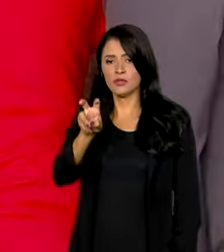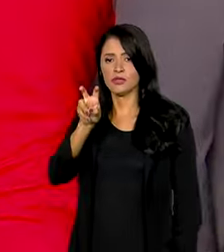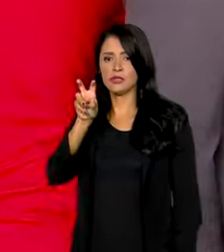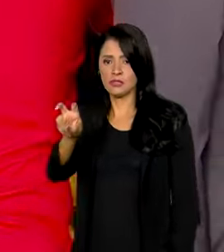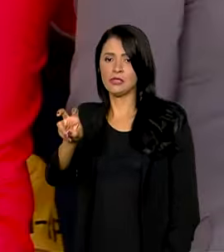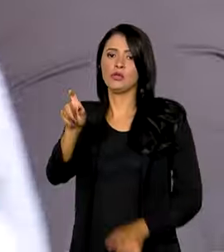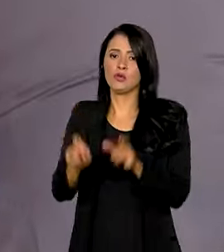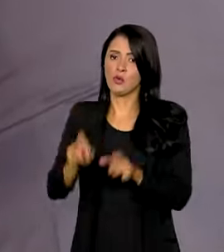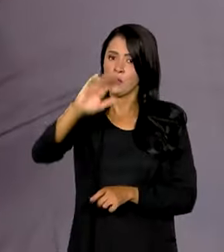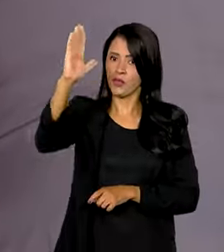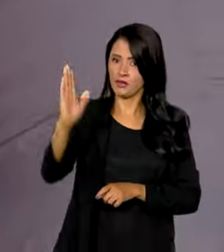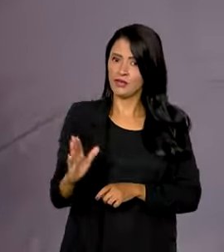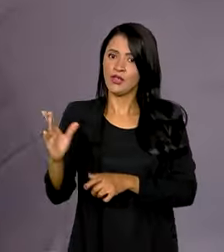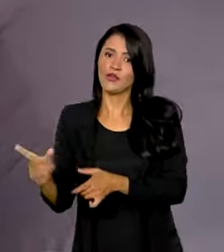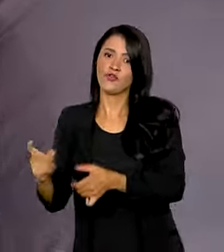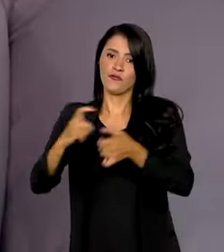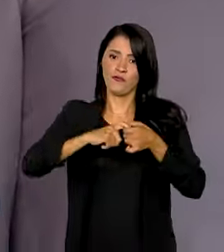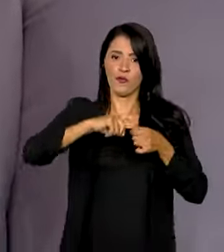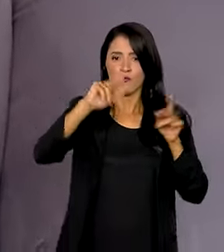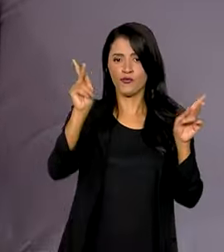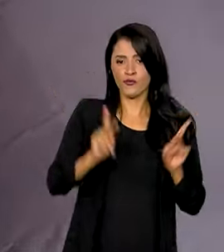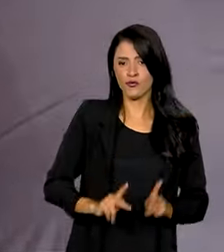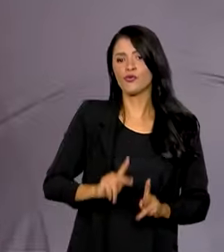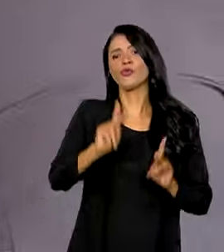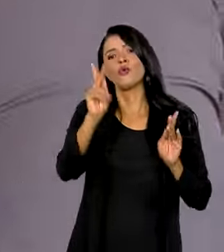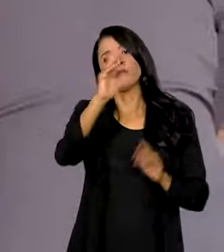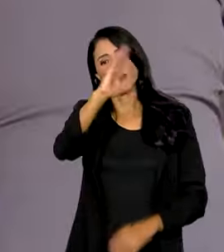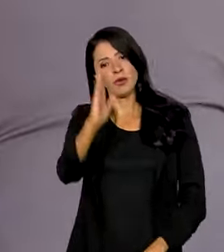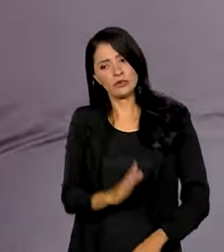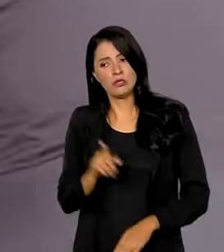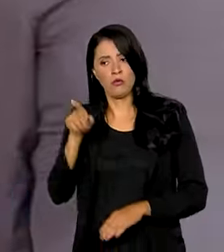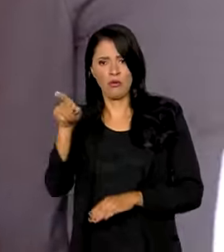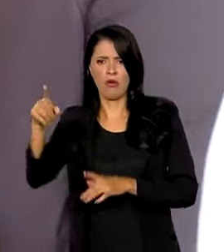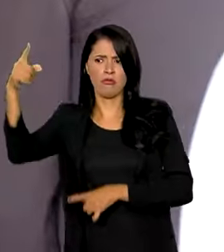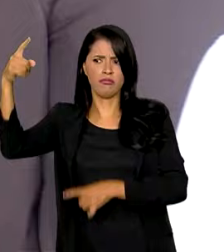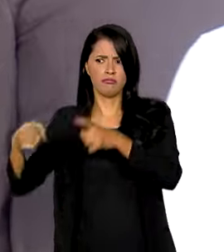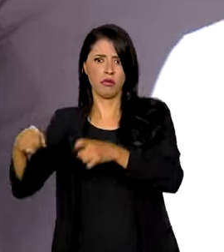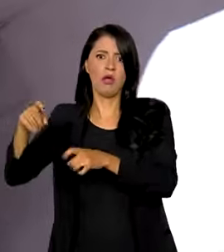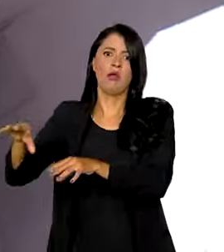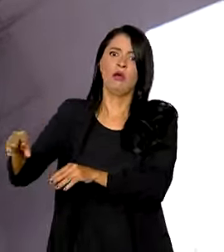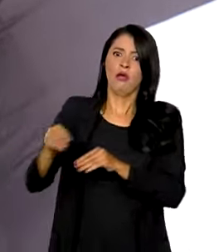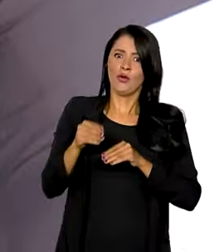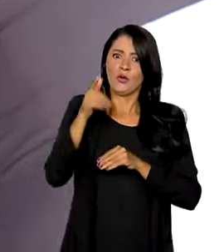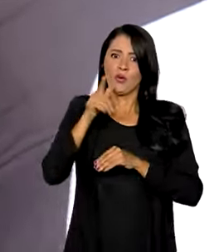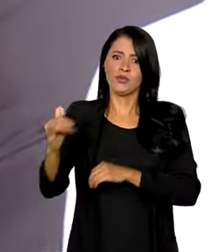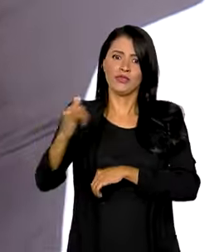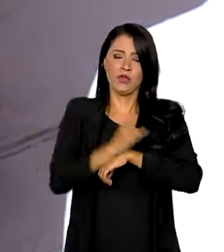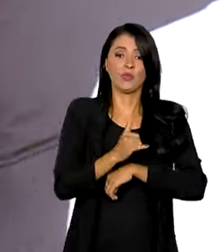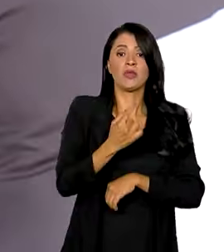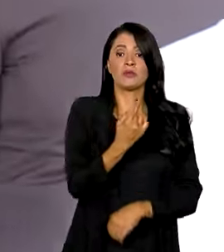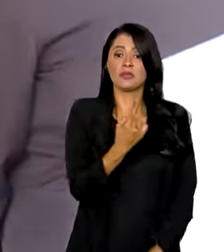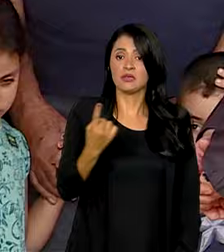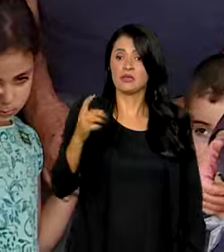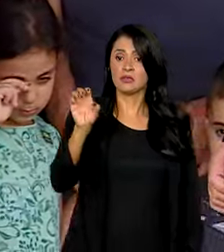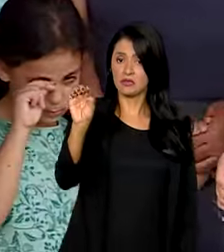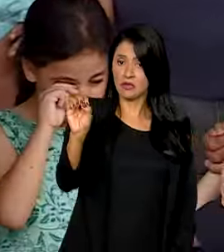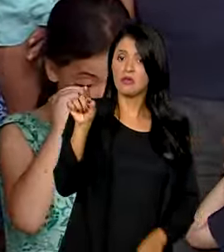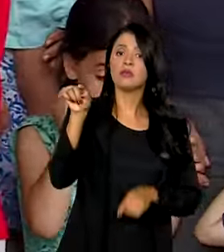1.555 brasileiros repatriados da área de conflito no Oriente Médio. 110 deles